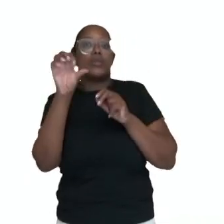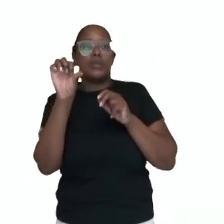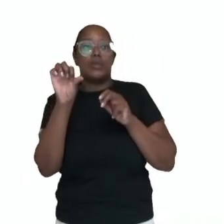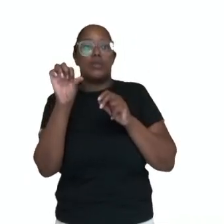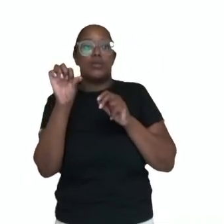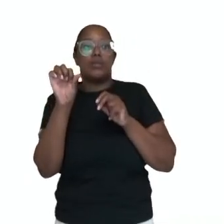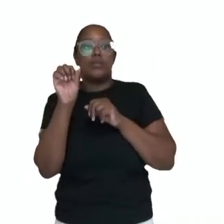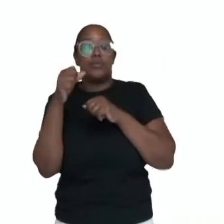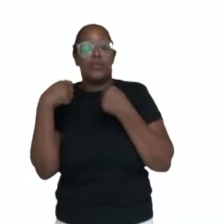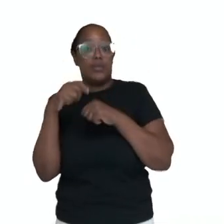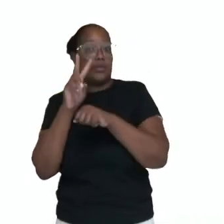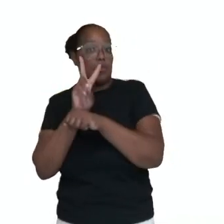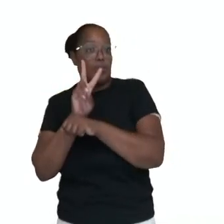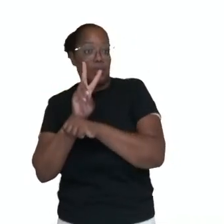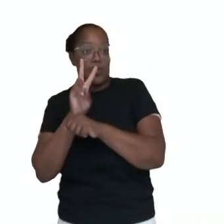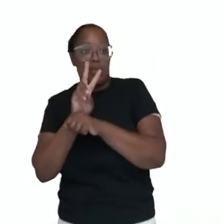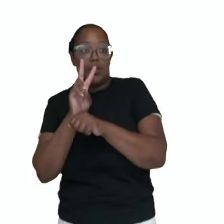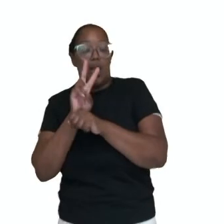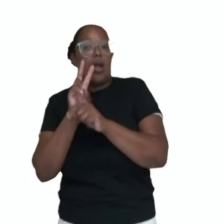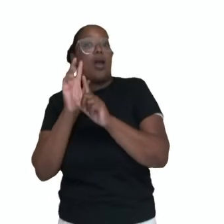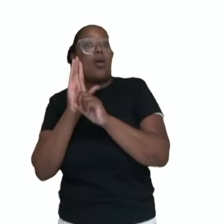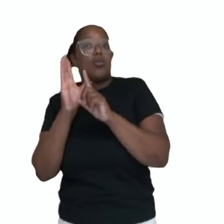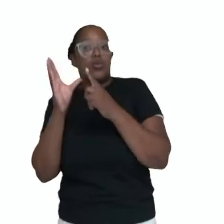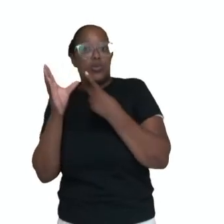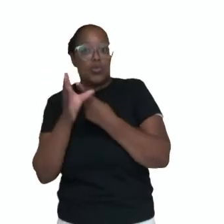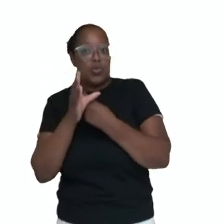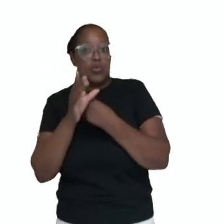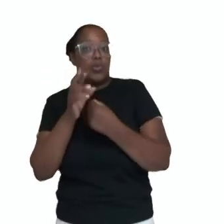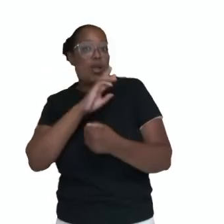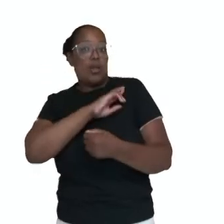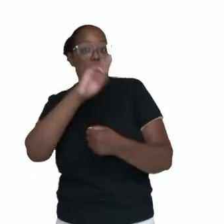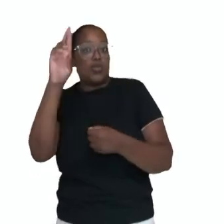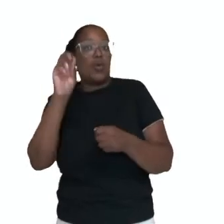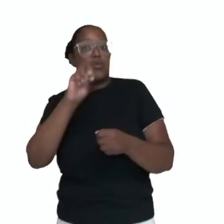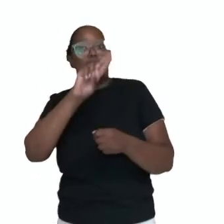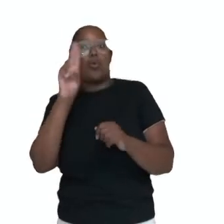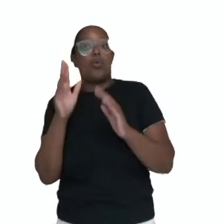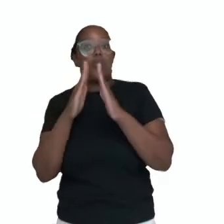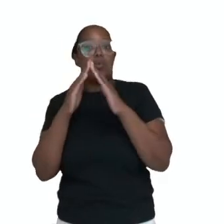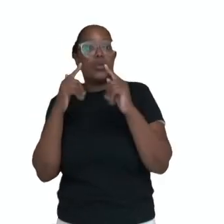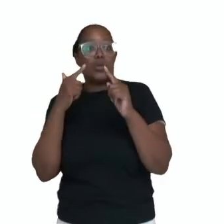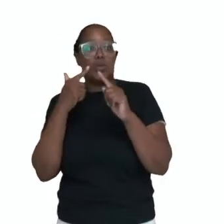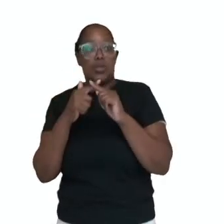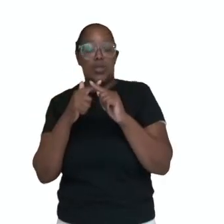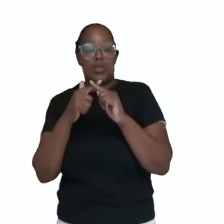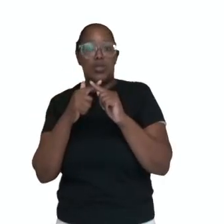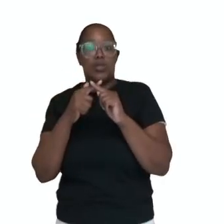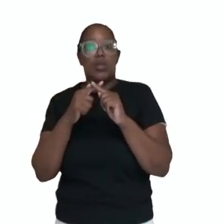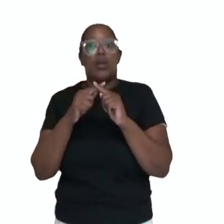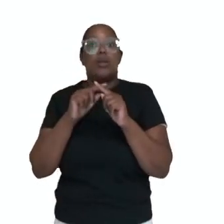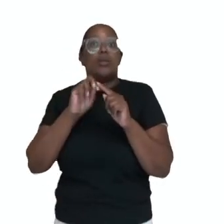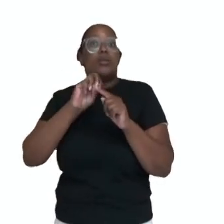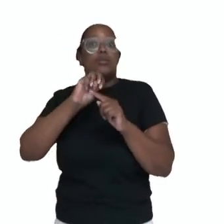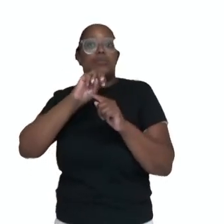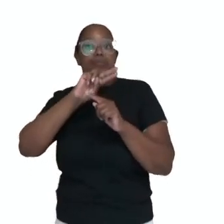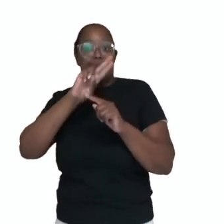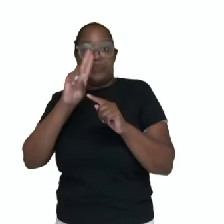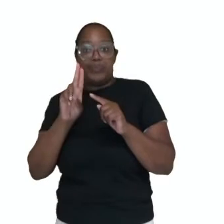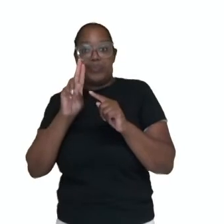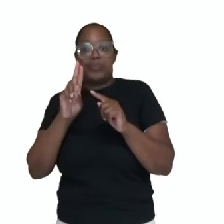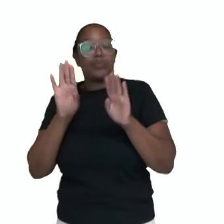municípios estabelecer cultos religiosos ou igrejas, subvencioná-los ou manter com eles ou